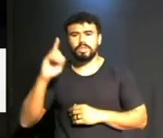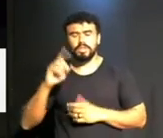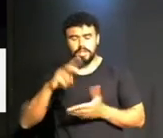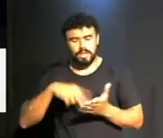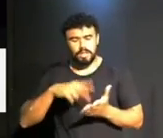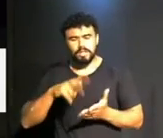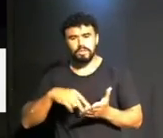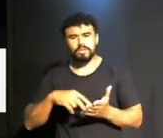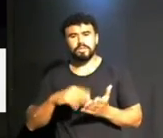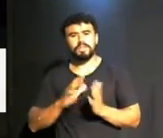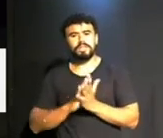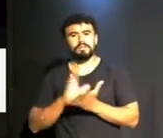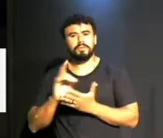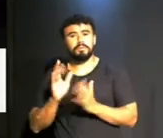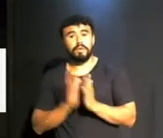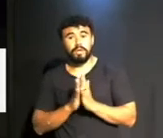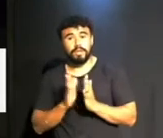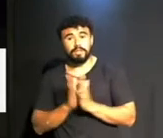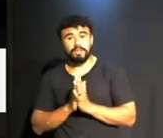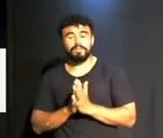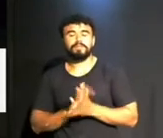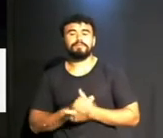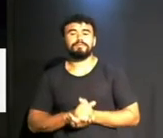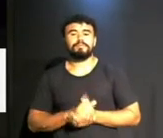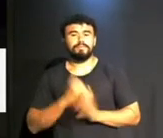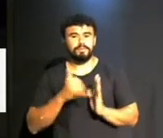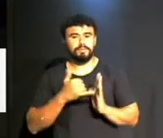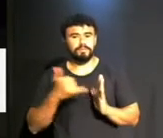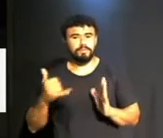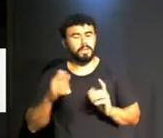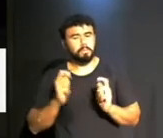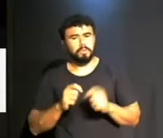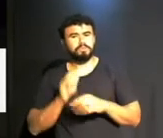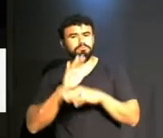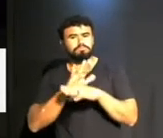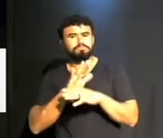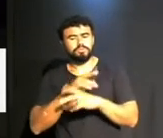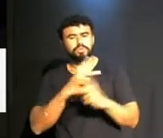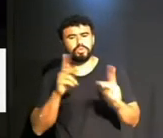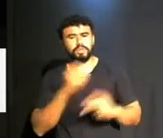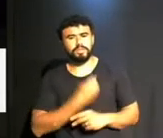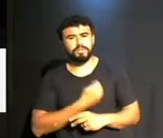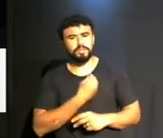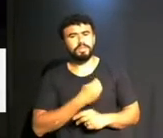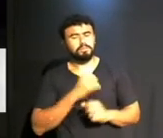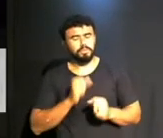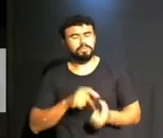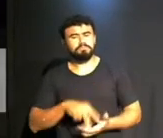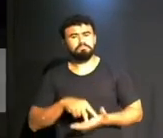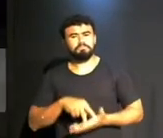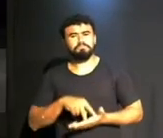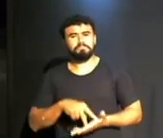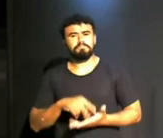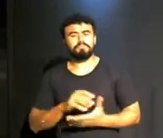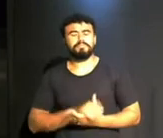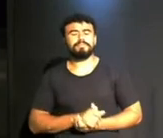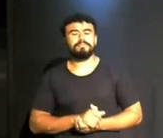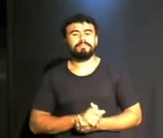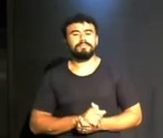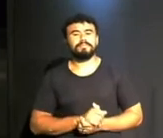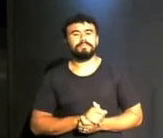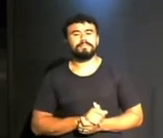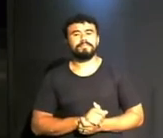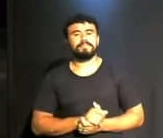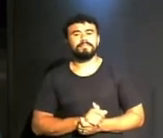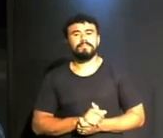leitura na palavra para a oração que esse jejum enriqueça sua vida e traga a edificação a sua espiritualidade